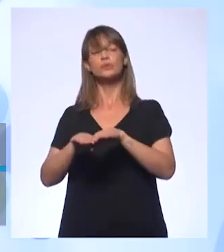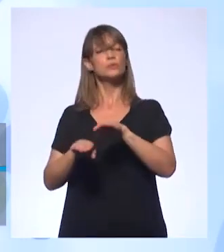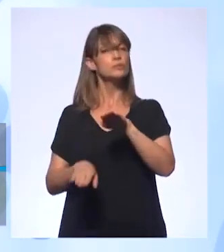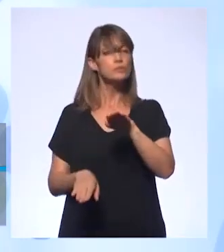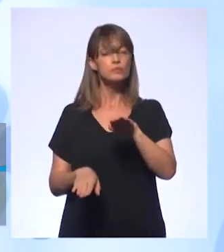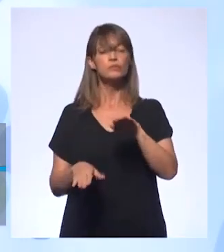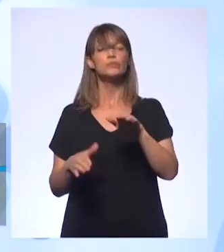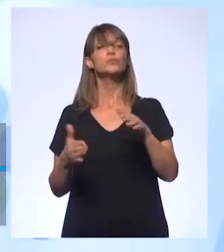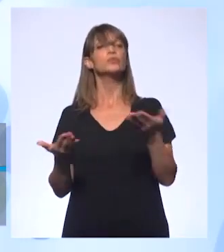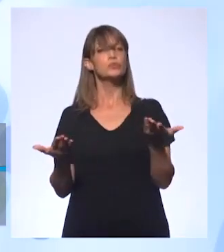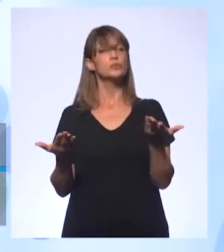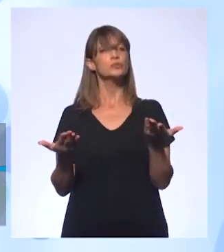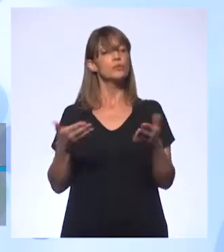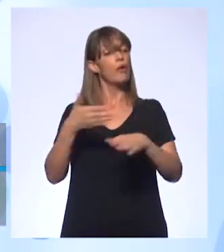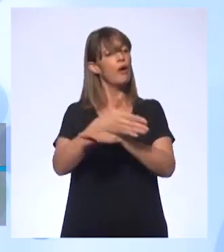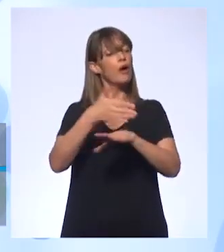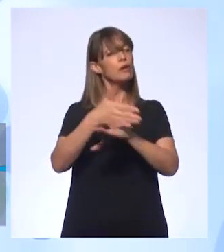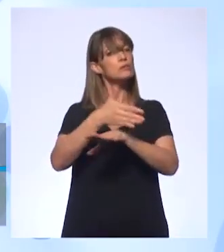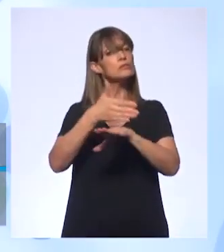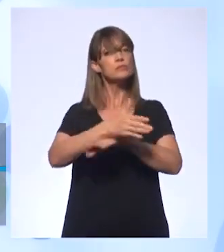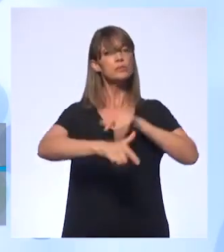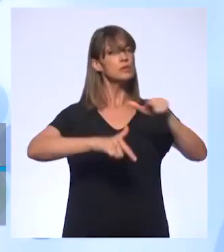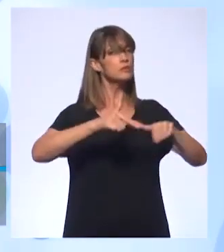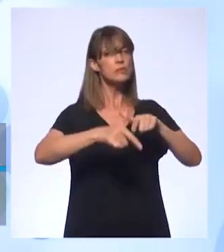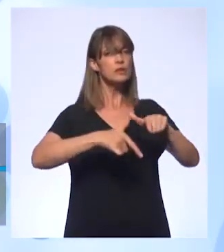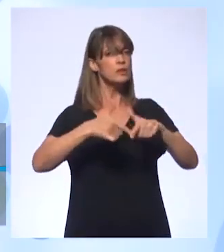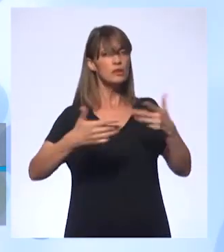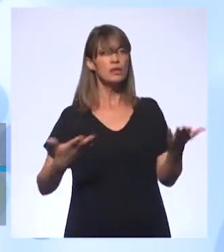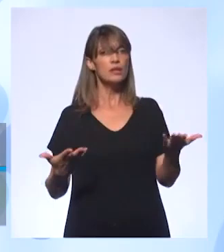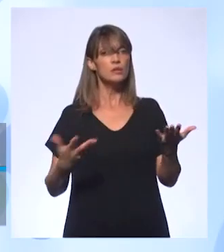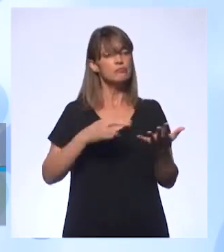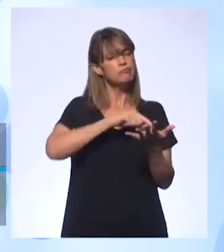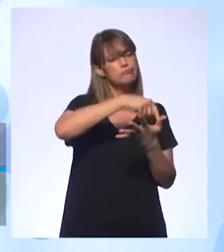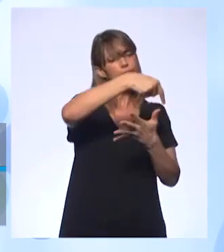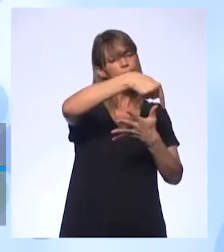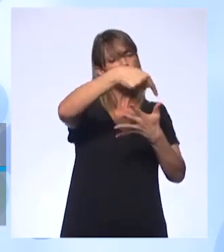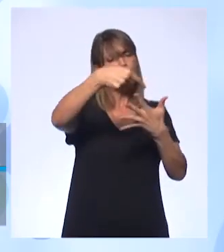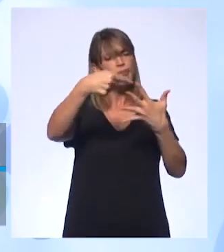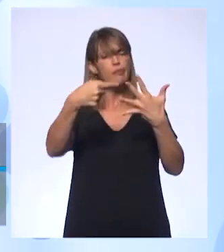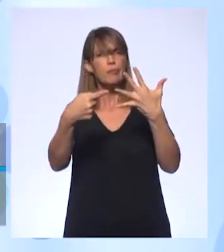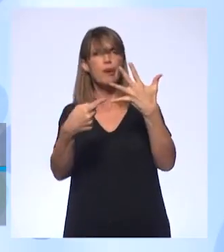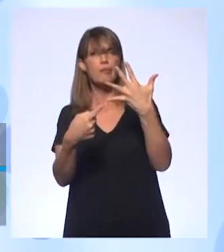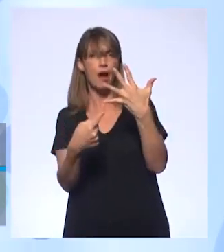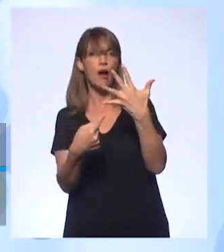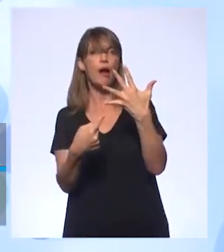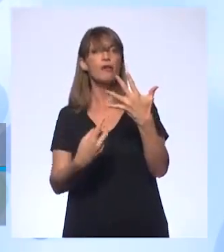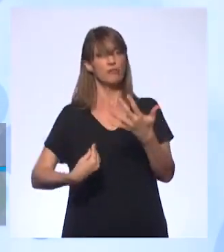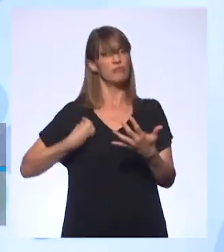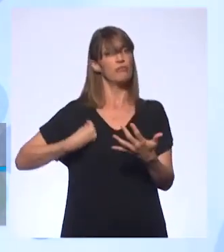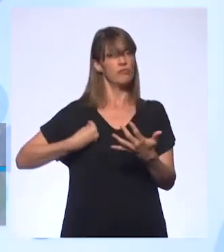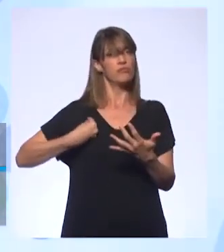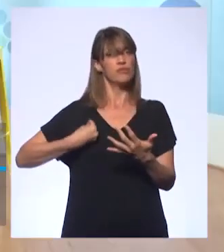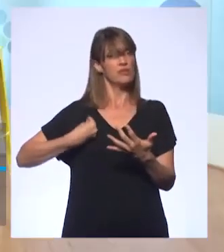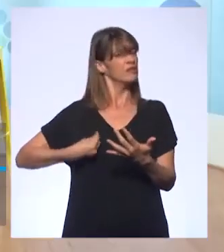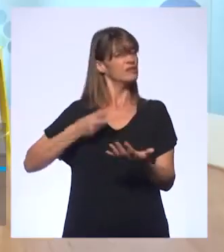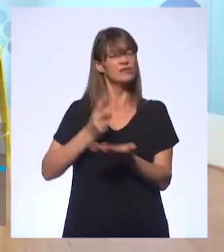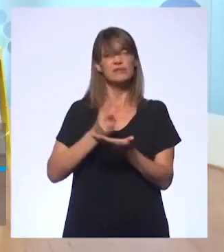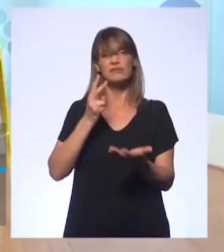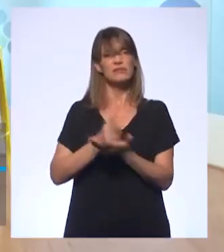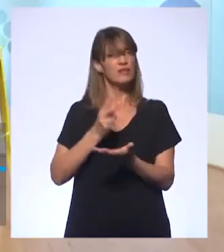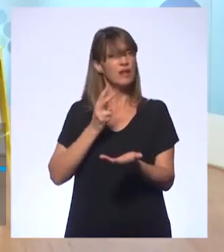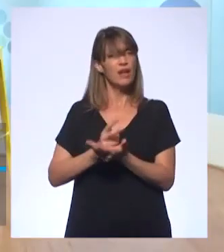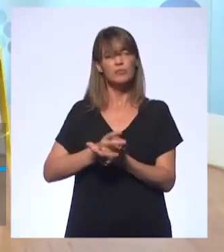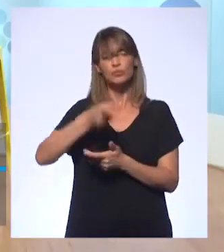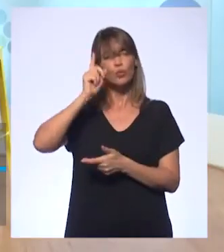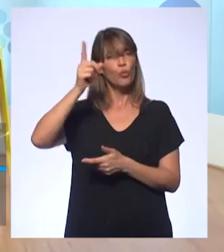desigualdade relacionada ao acesso ao emprego. E todas essas questões estão presentes em nosso cotidiano, né? Então, é por isso,